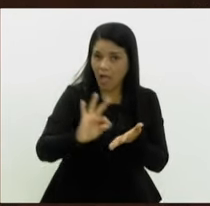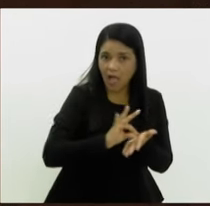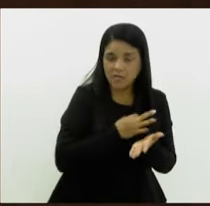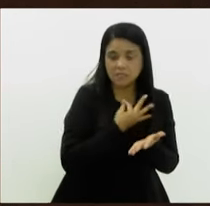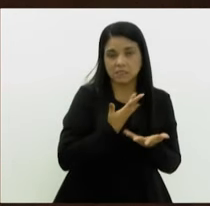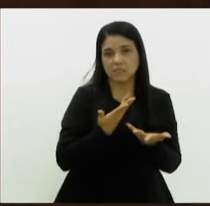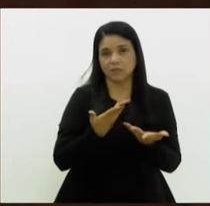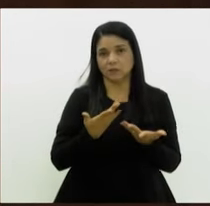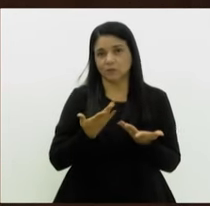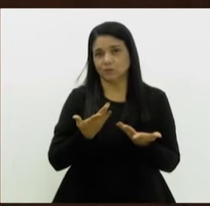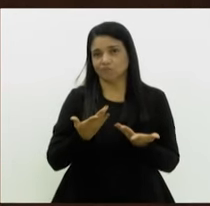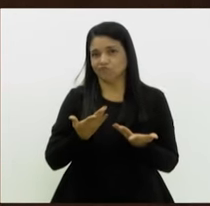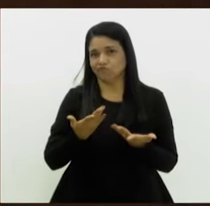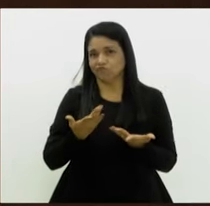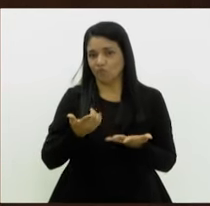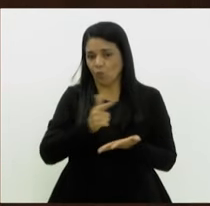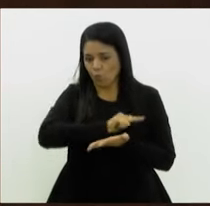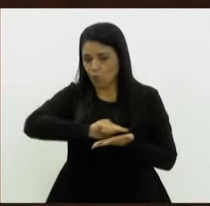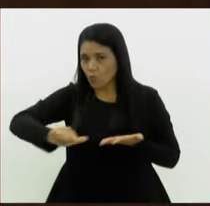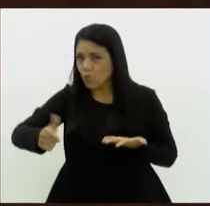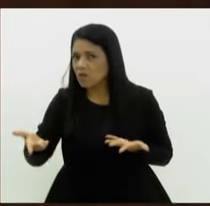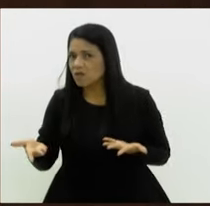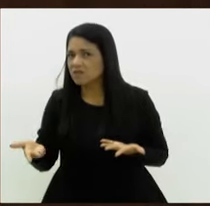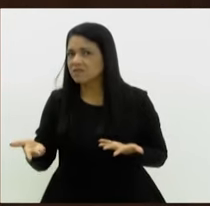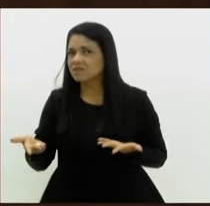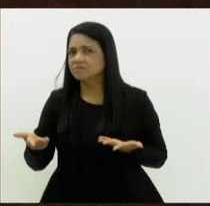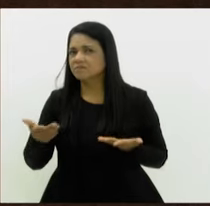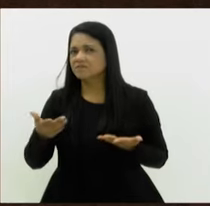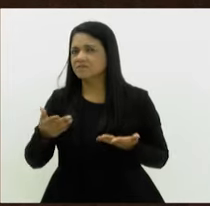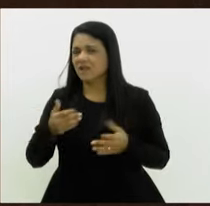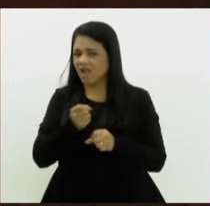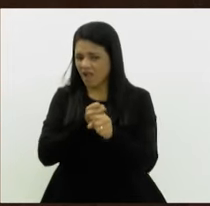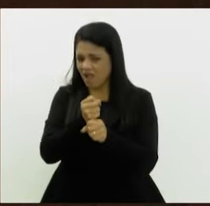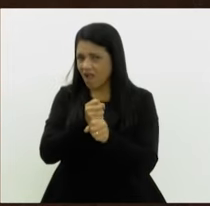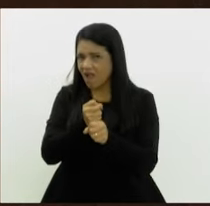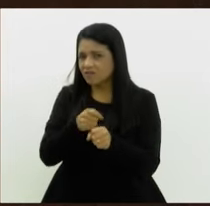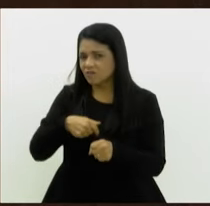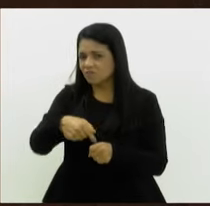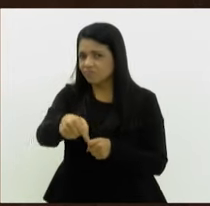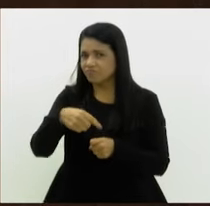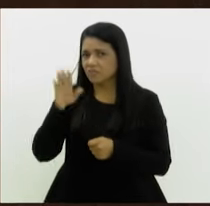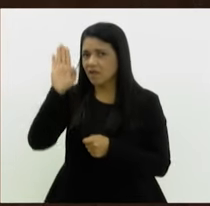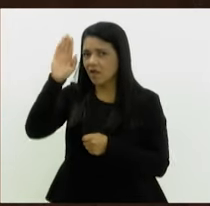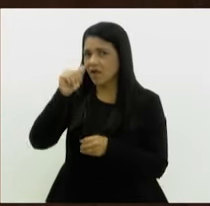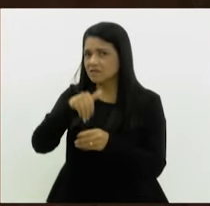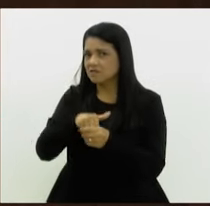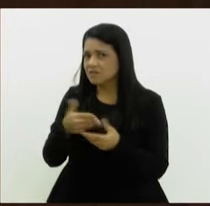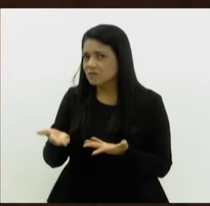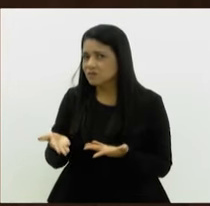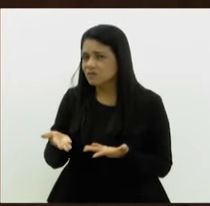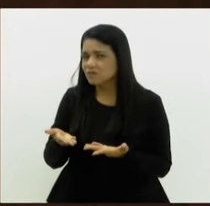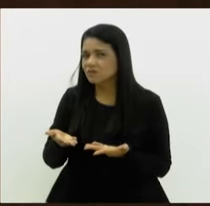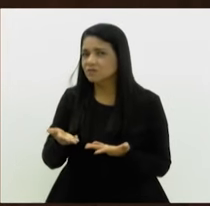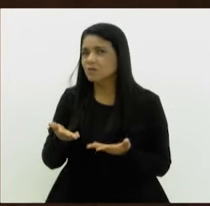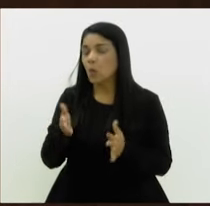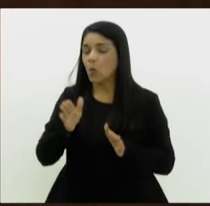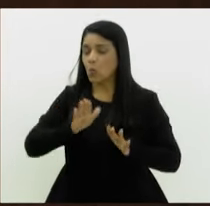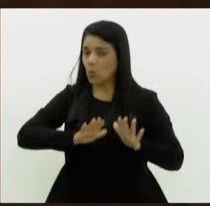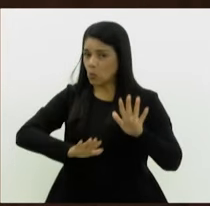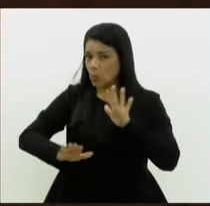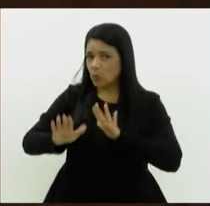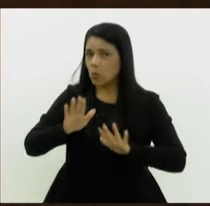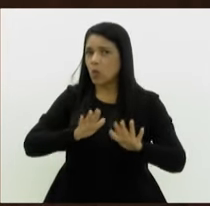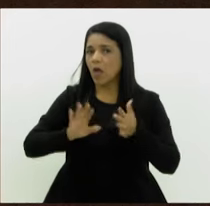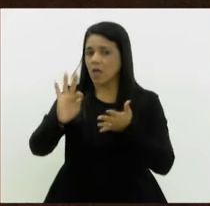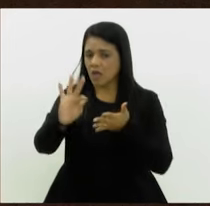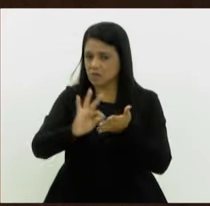branco. Em ano de eleição, a gente tem que ter cuidado com o que a gente está